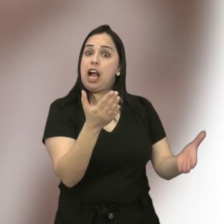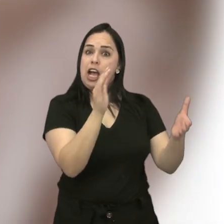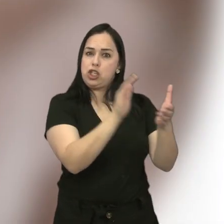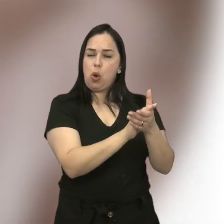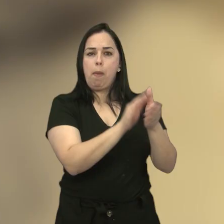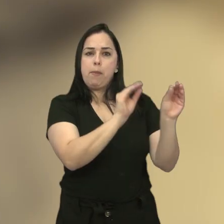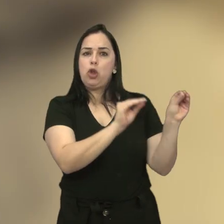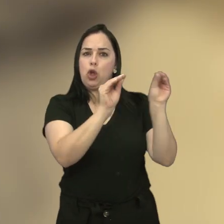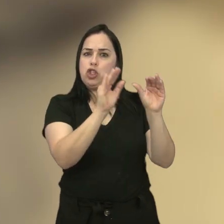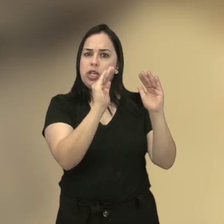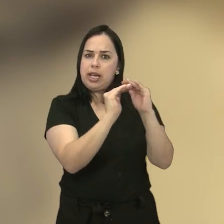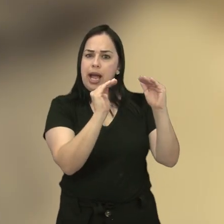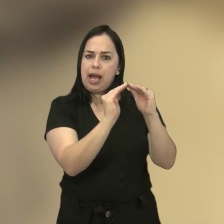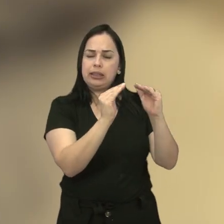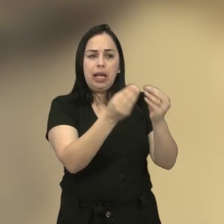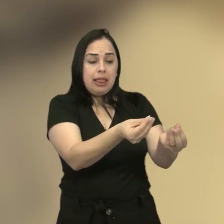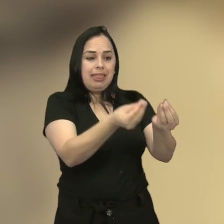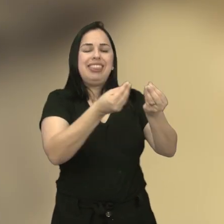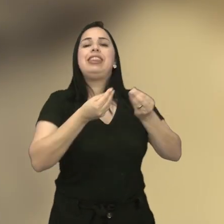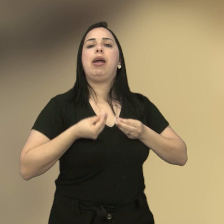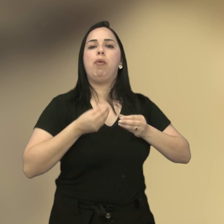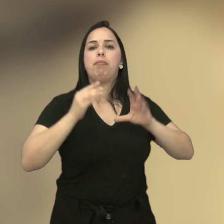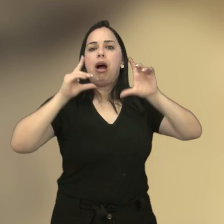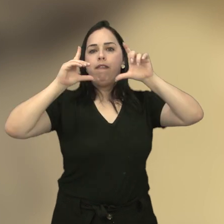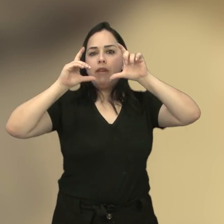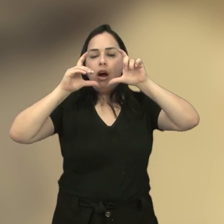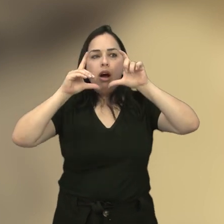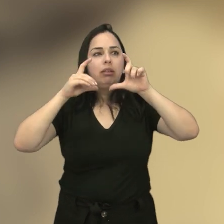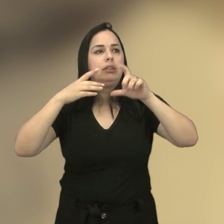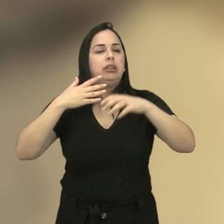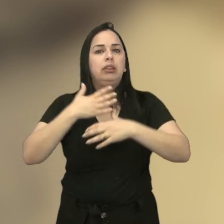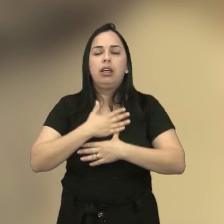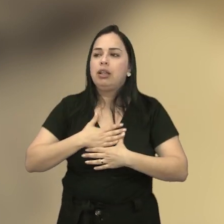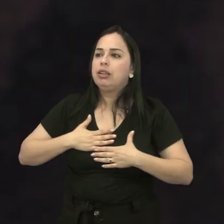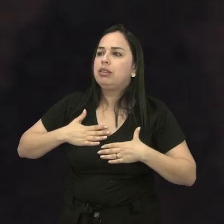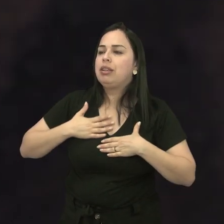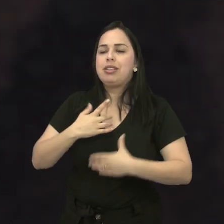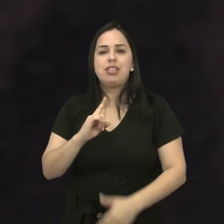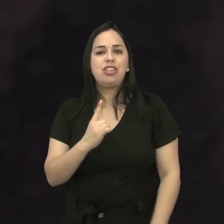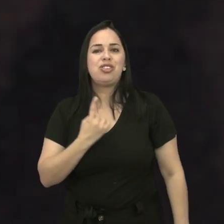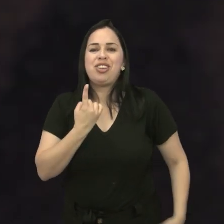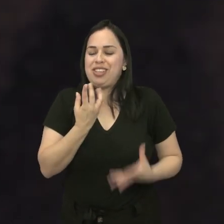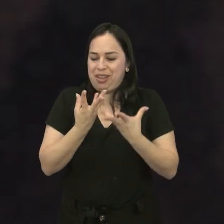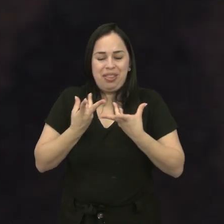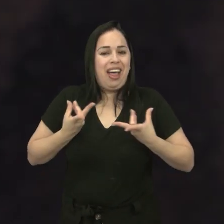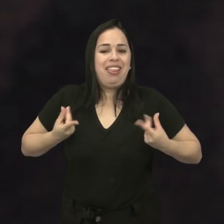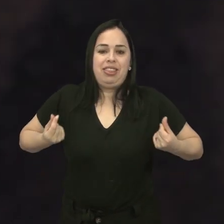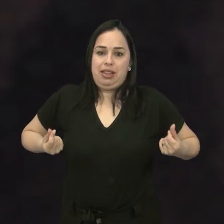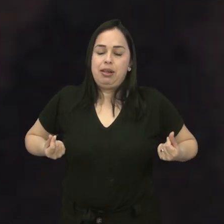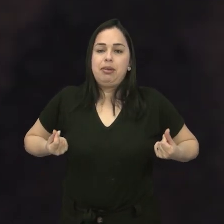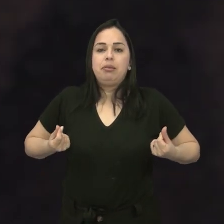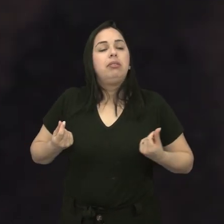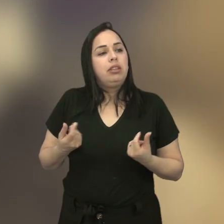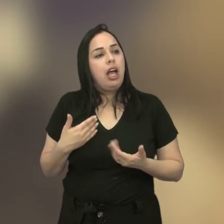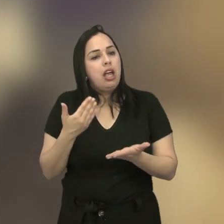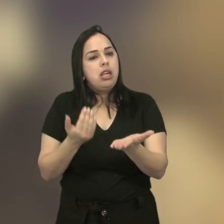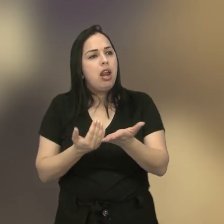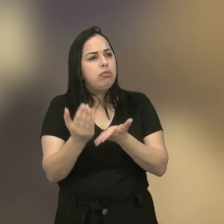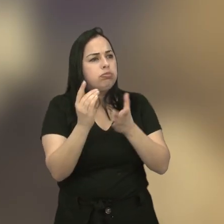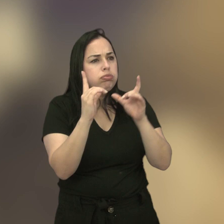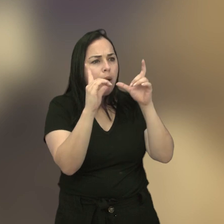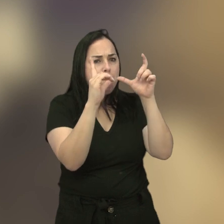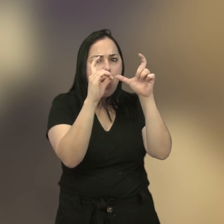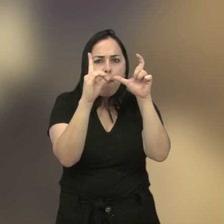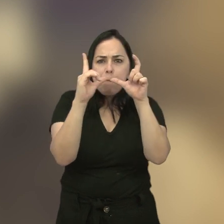mudar de casa, desejava que sua mãe tivesse um passatempo que preenchesse a sua solidão. Foi assim que Julia, instintivamente, passou a